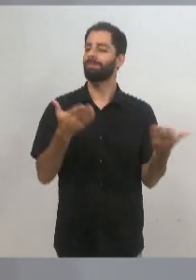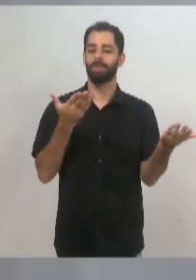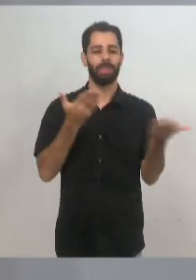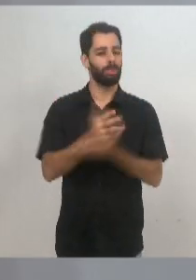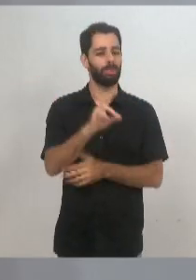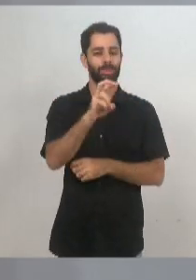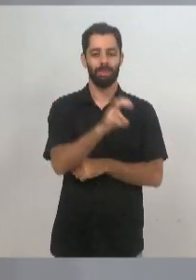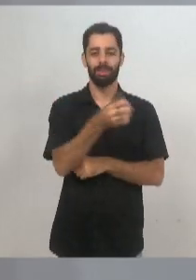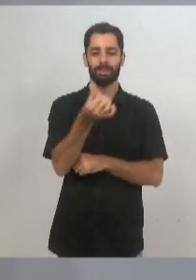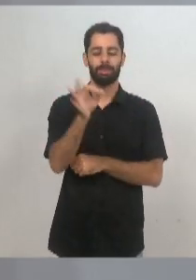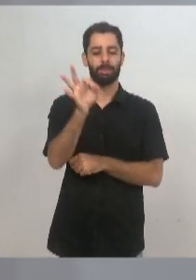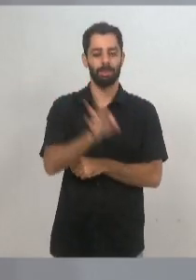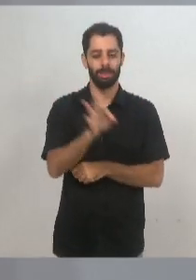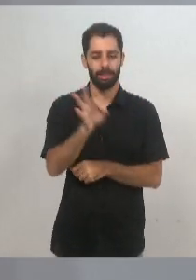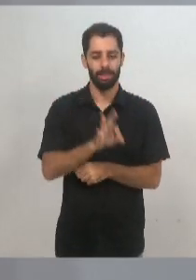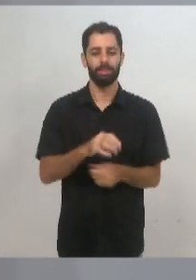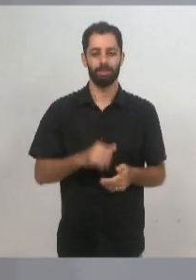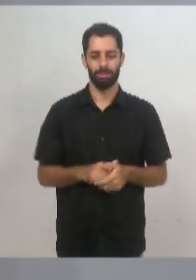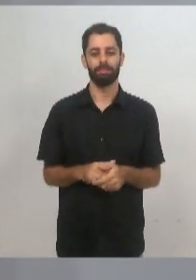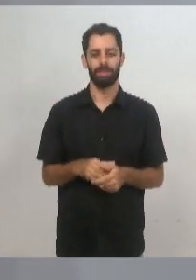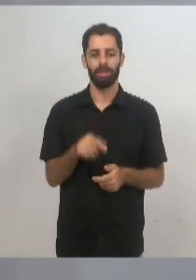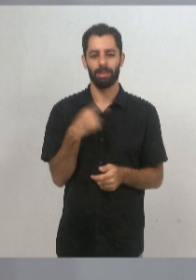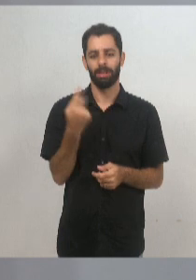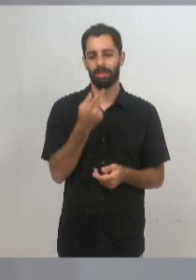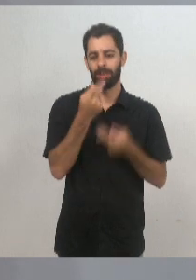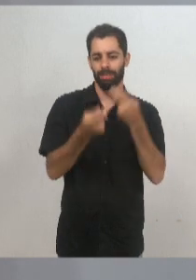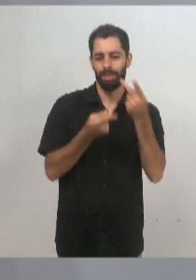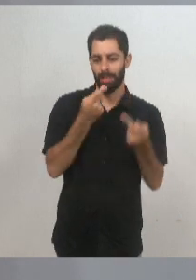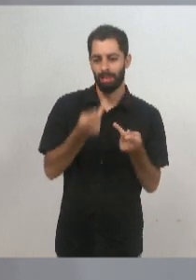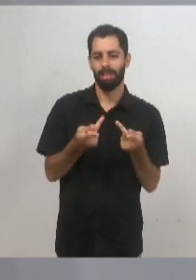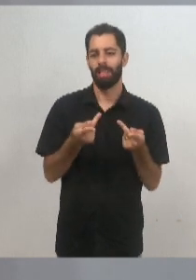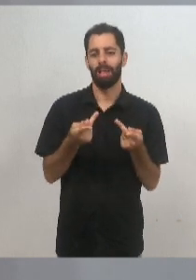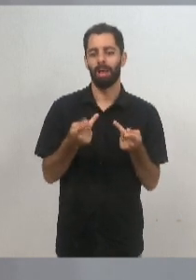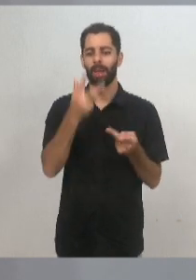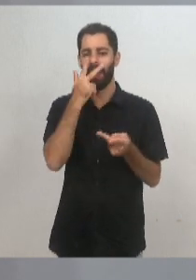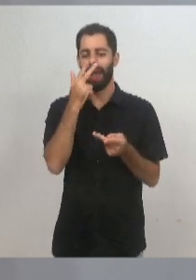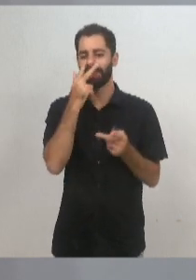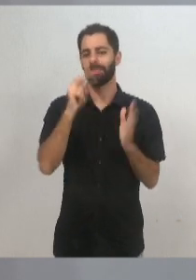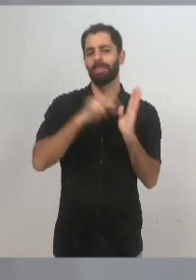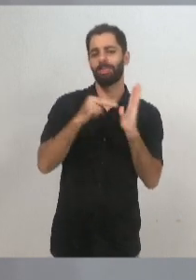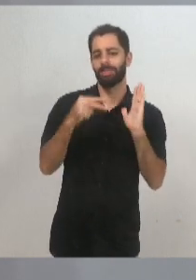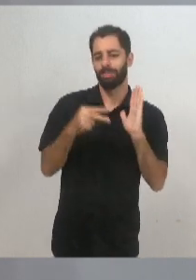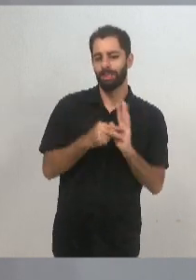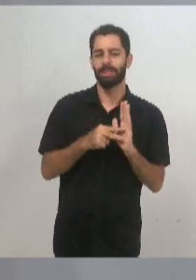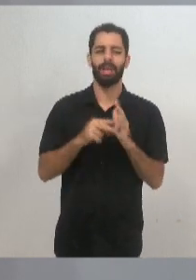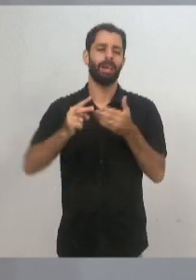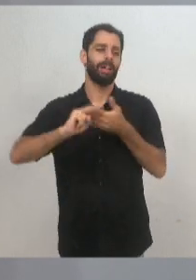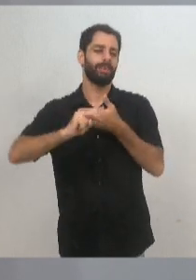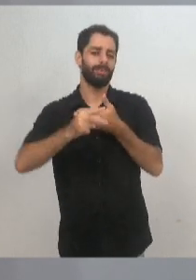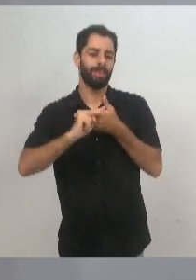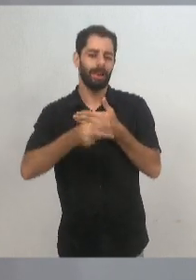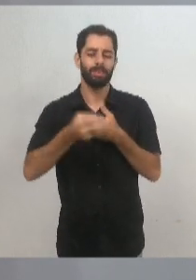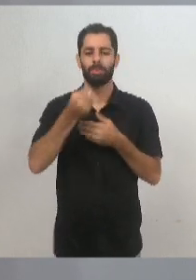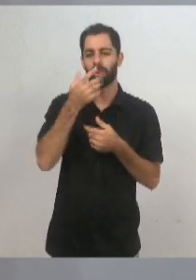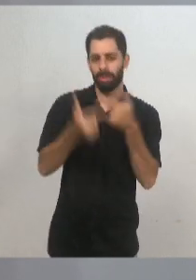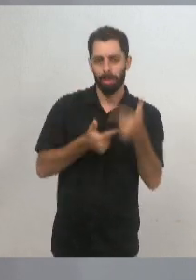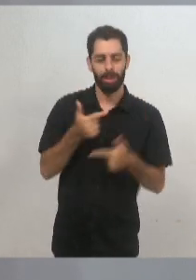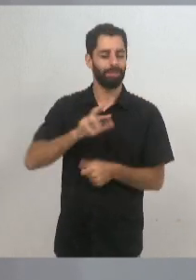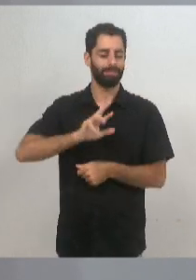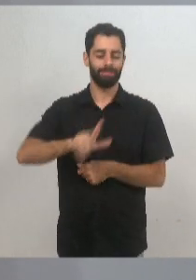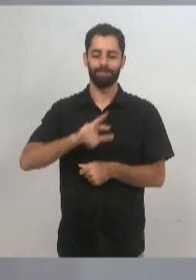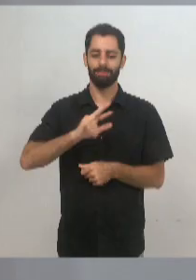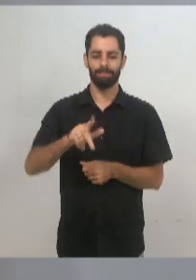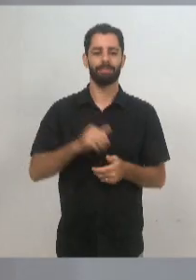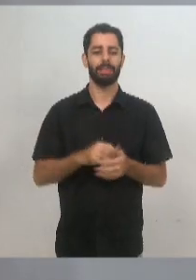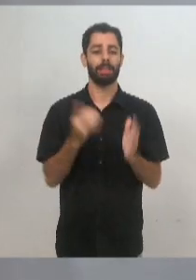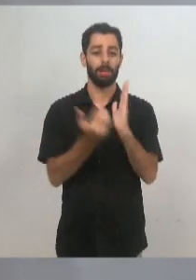de 56%. E não vamos falar aqui, gente, que isso quer dizer que é um reflexo de um bom trabalho, porque quanto